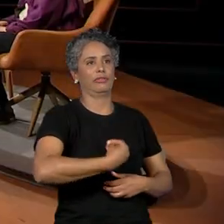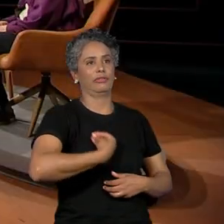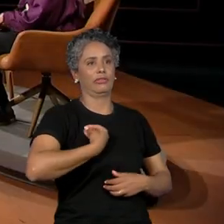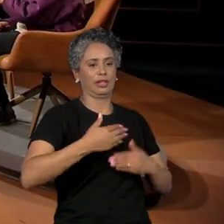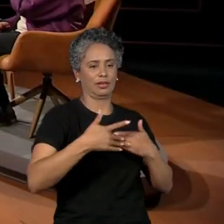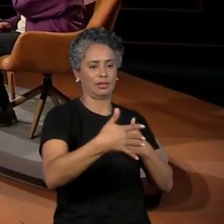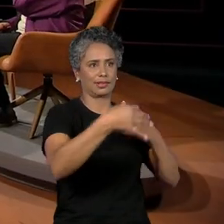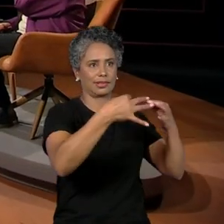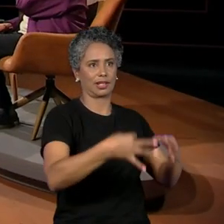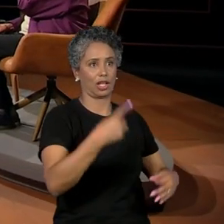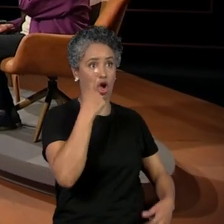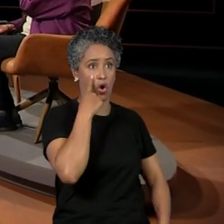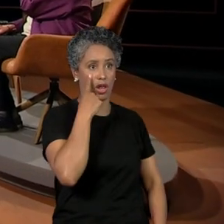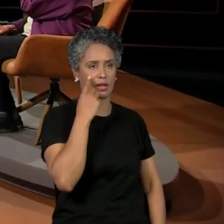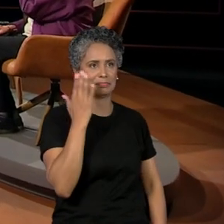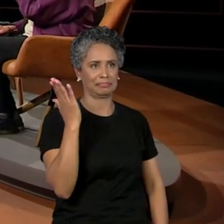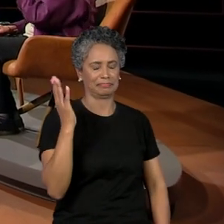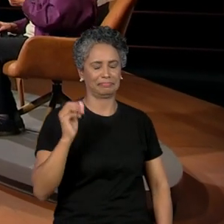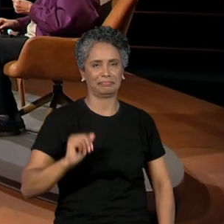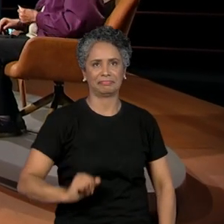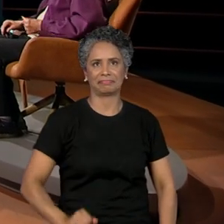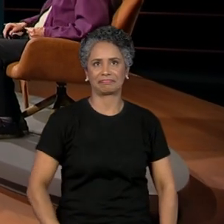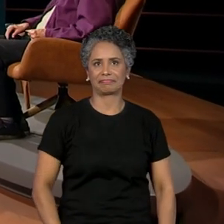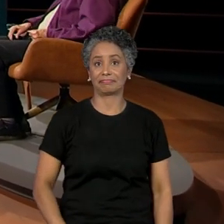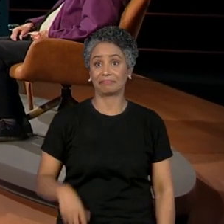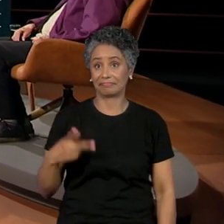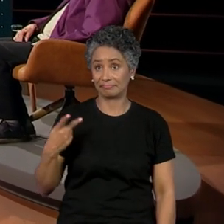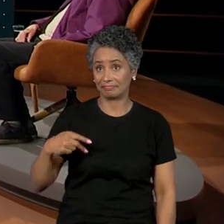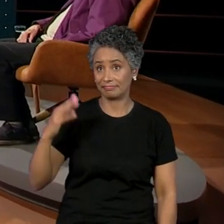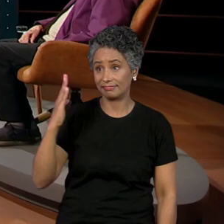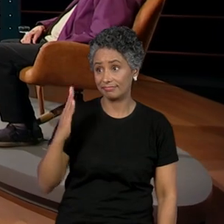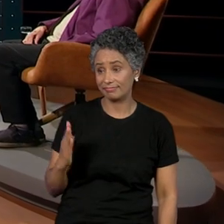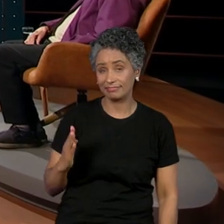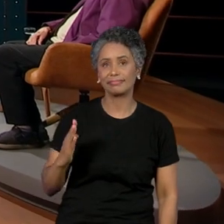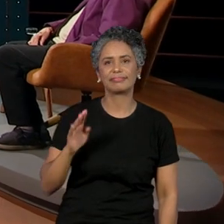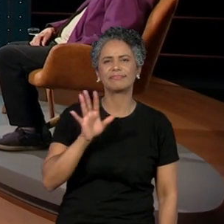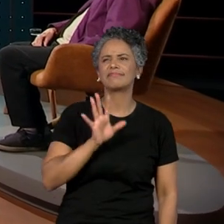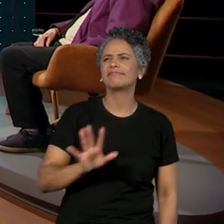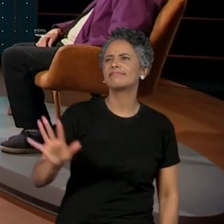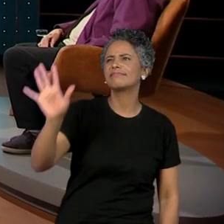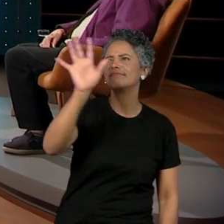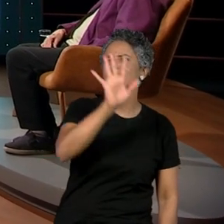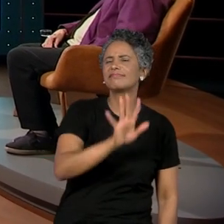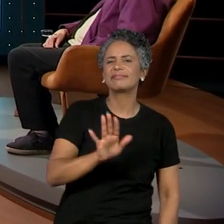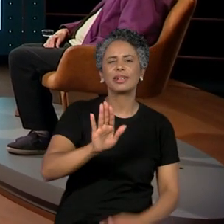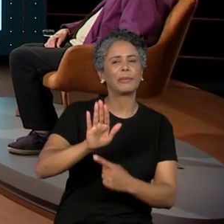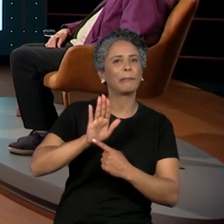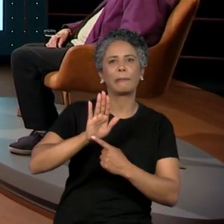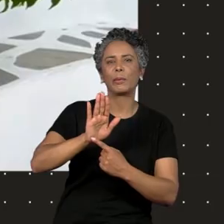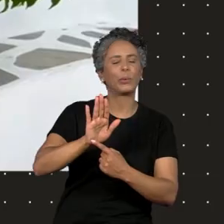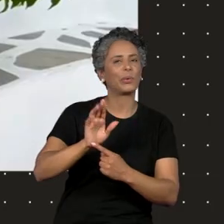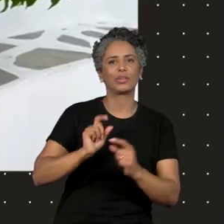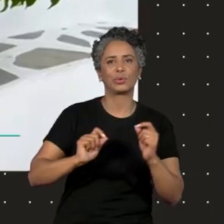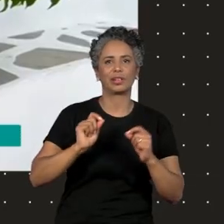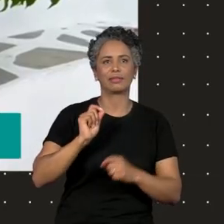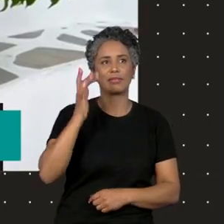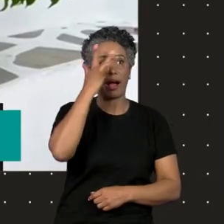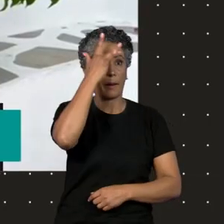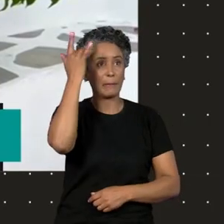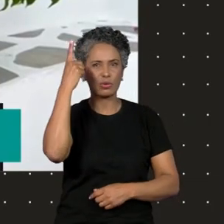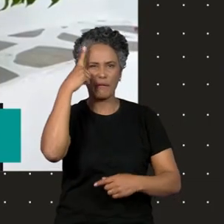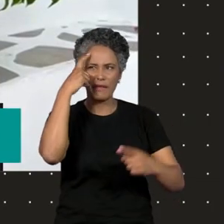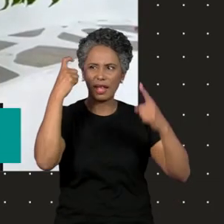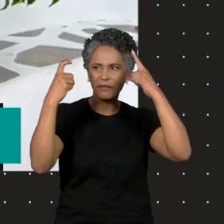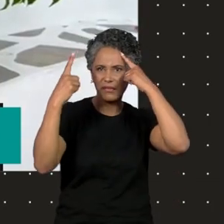é. No Brasil, não há muito hábito de cultivar a memória de quem criou, quem fez as coisas, quem abriu